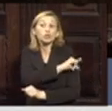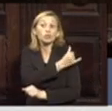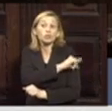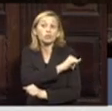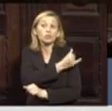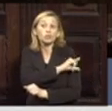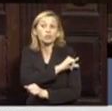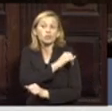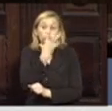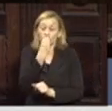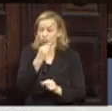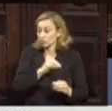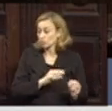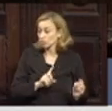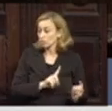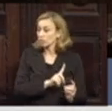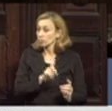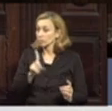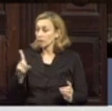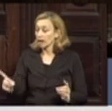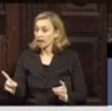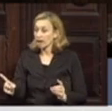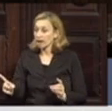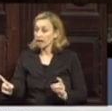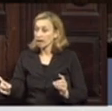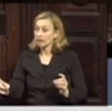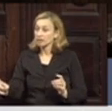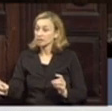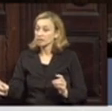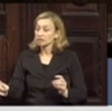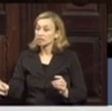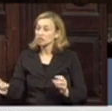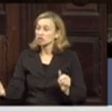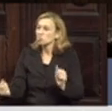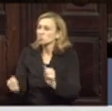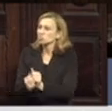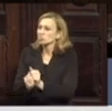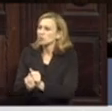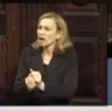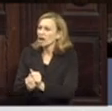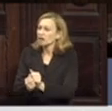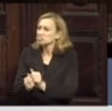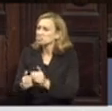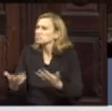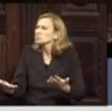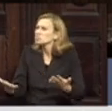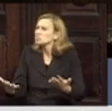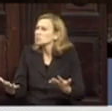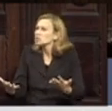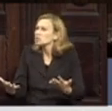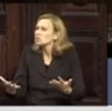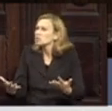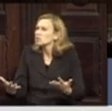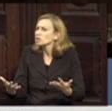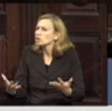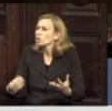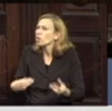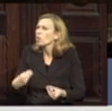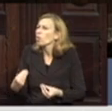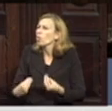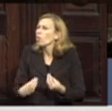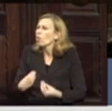limitando a dizer que 2 vans chegaram ao mês passado na cidade de Angra dos Reis, trazendo aí